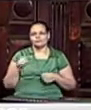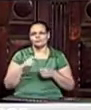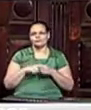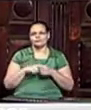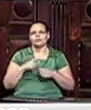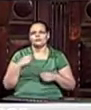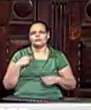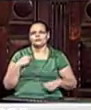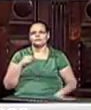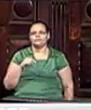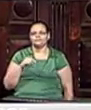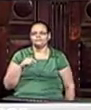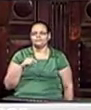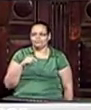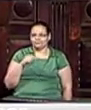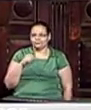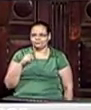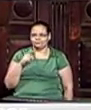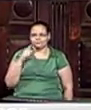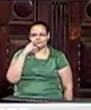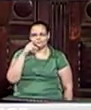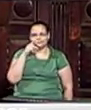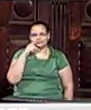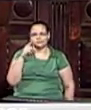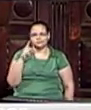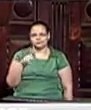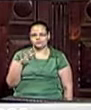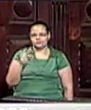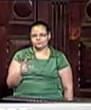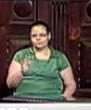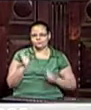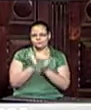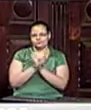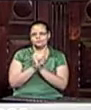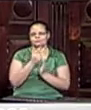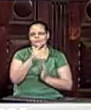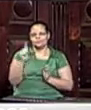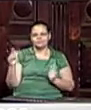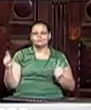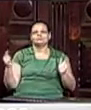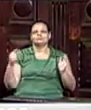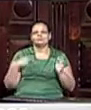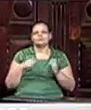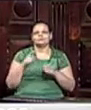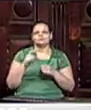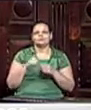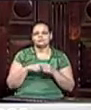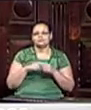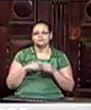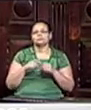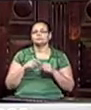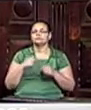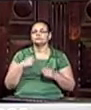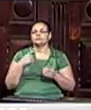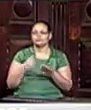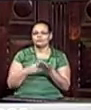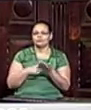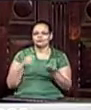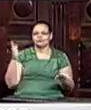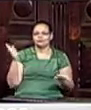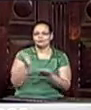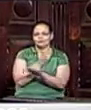ao Partido dos Trabalhadores e alguns partidos a ele associados. O golpe